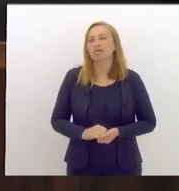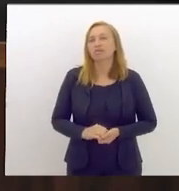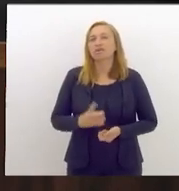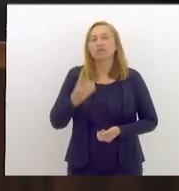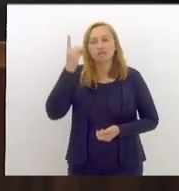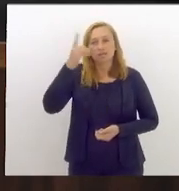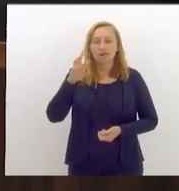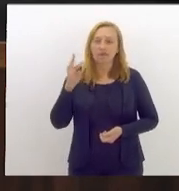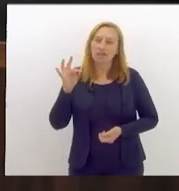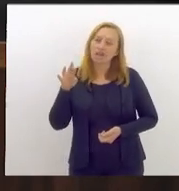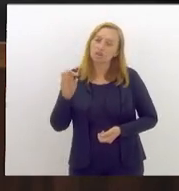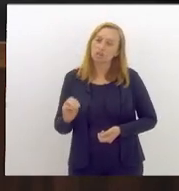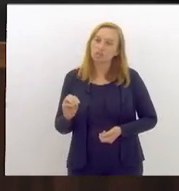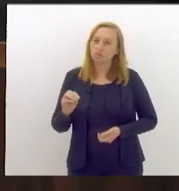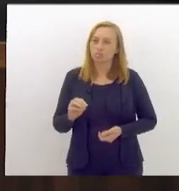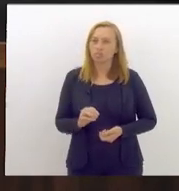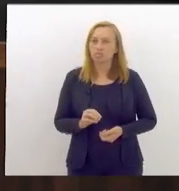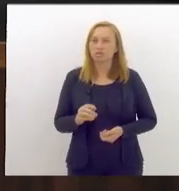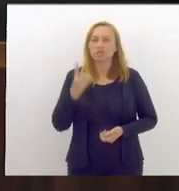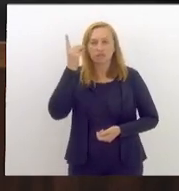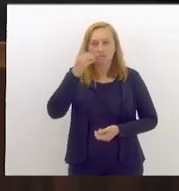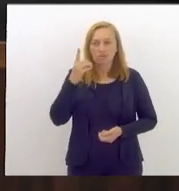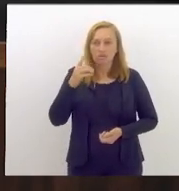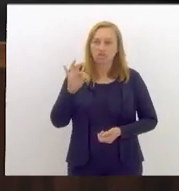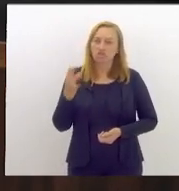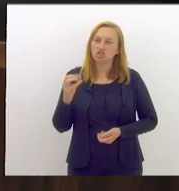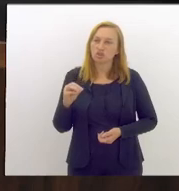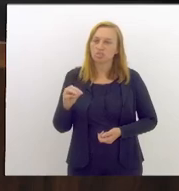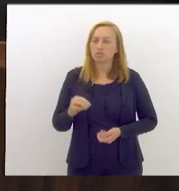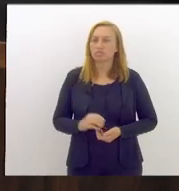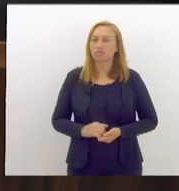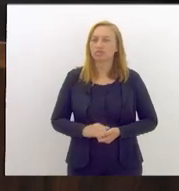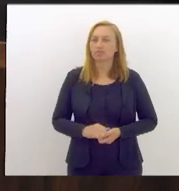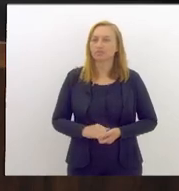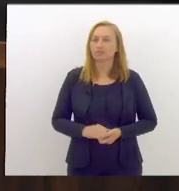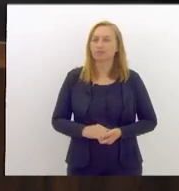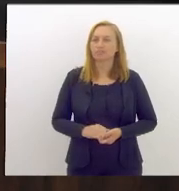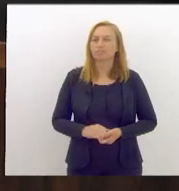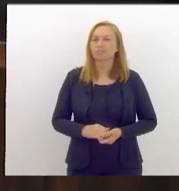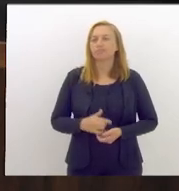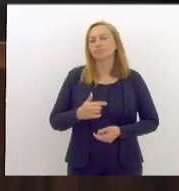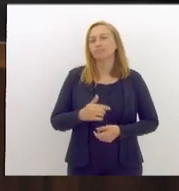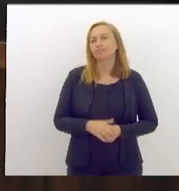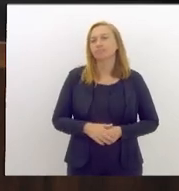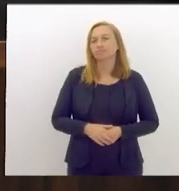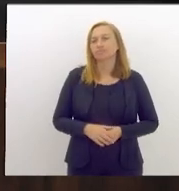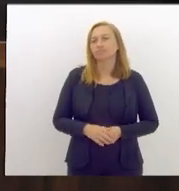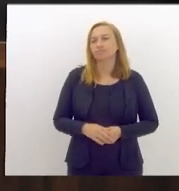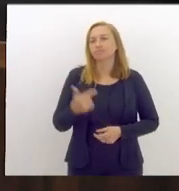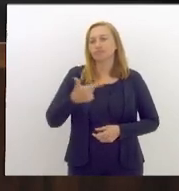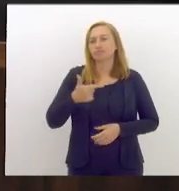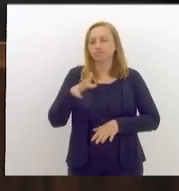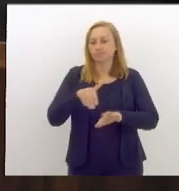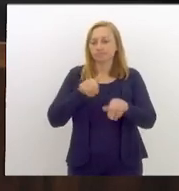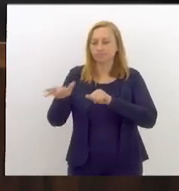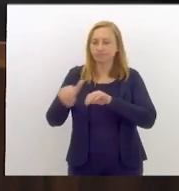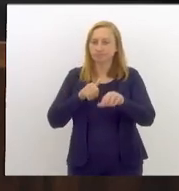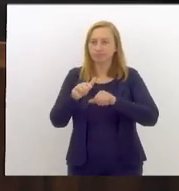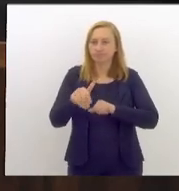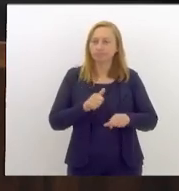Deputado Renato Zaca Deputado Tiago Pampulha Presidente você vai vai fazer a segunda